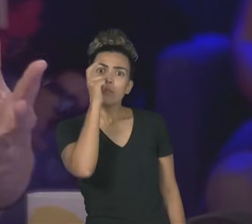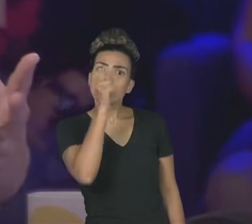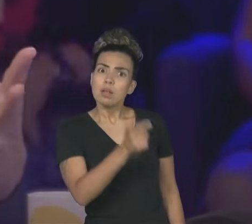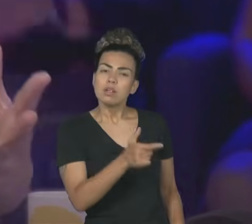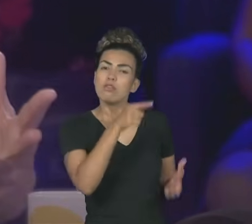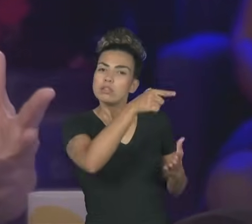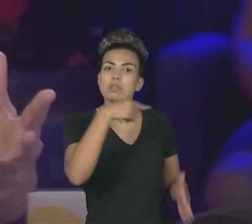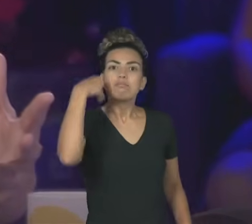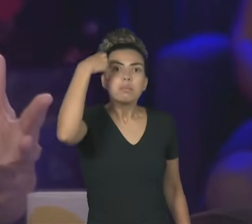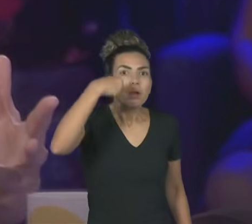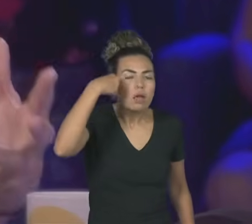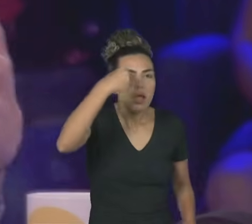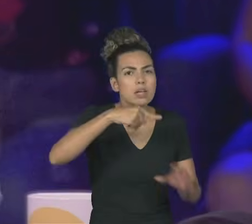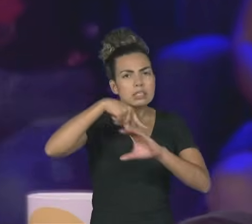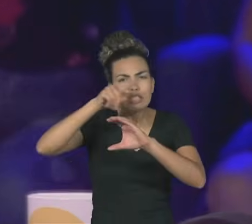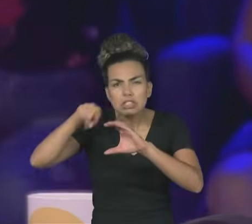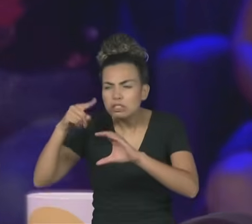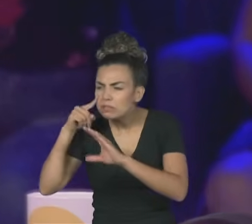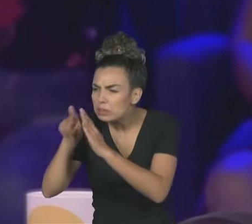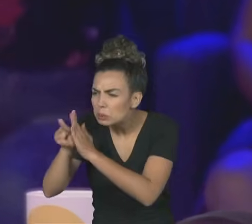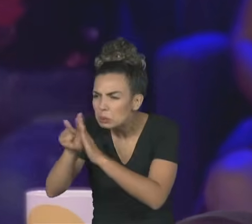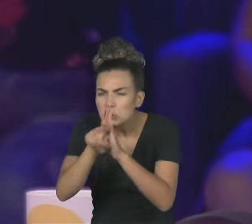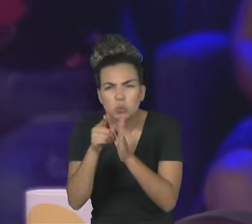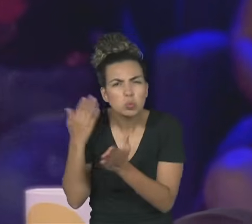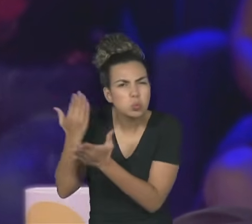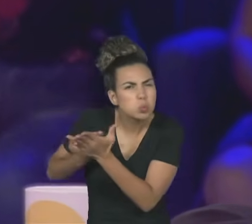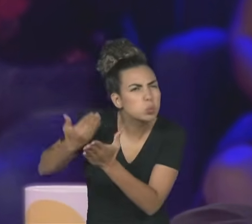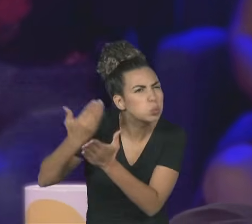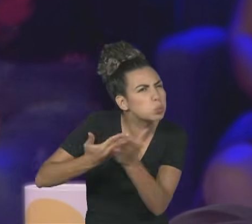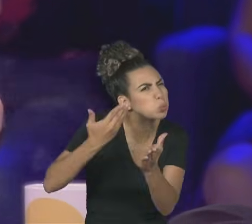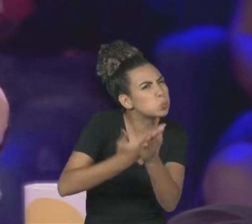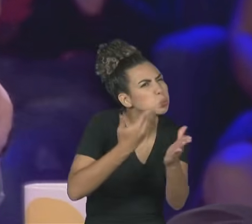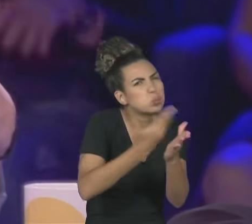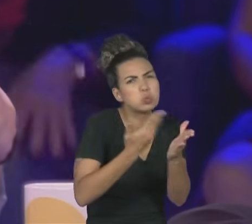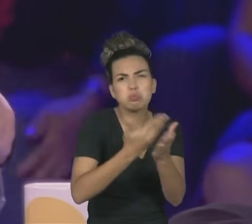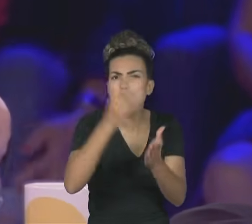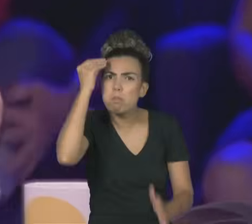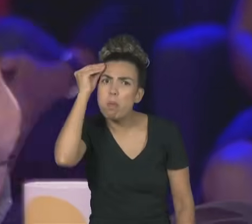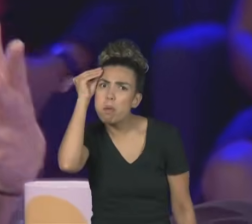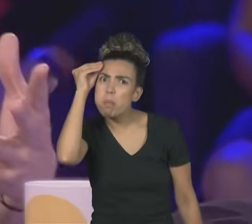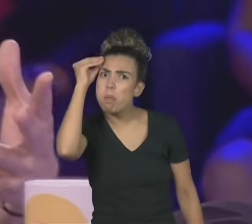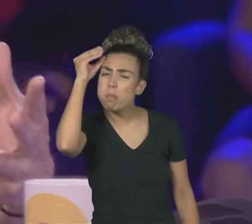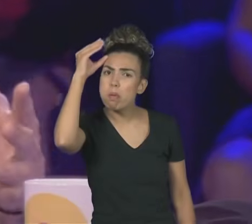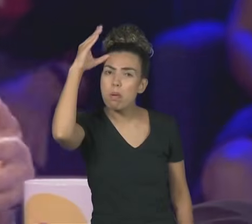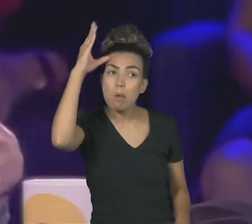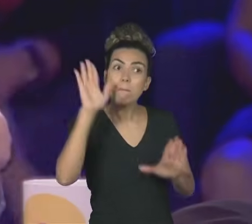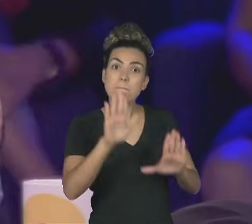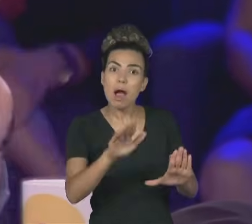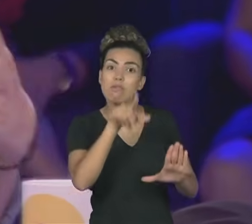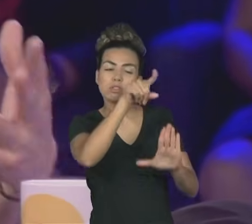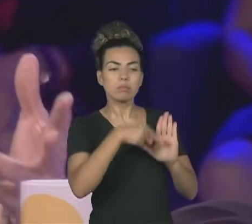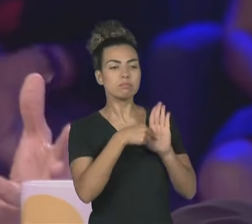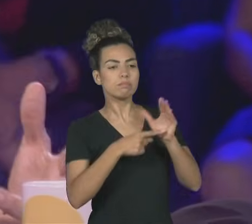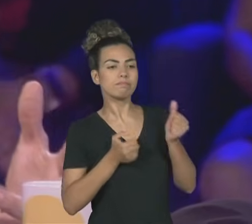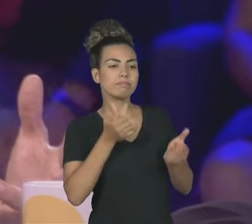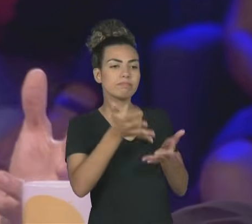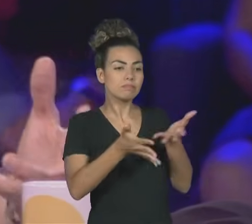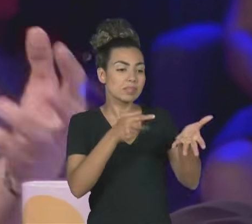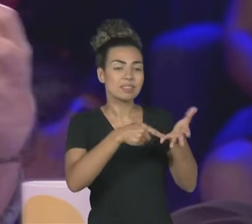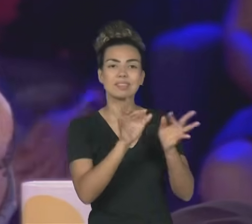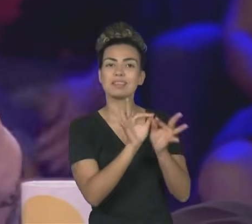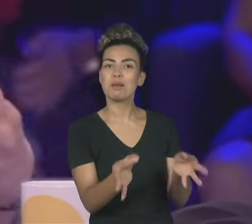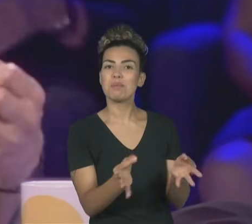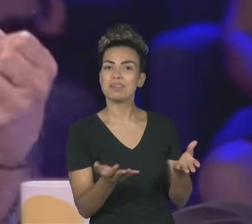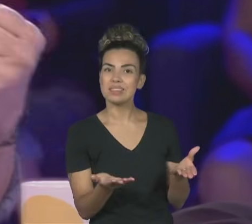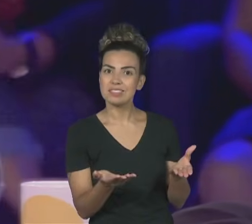bagagem científica e, ao mesmo tempo, conseguir comunicar de uma forma simples, para que as pessoas compreendam